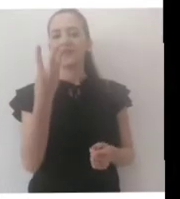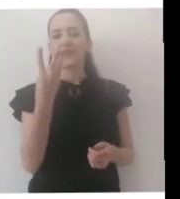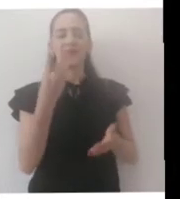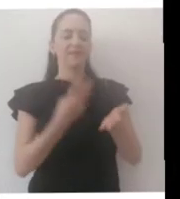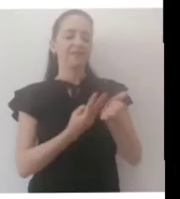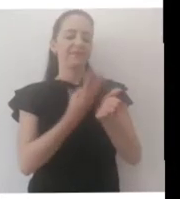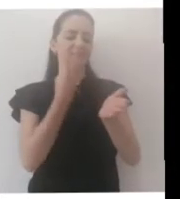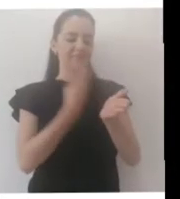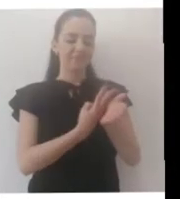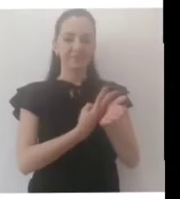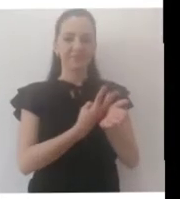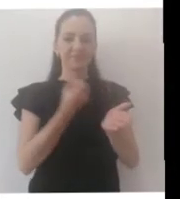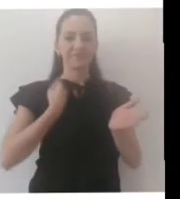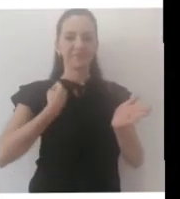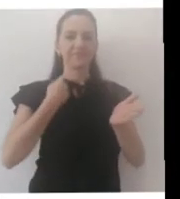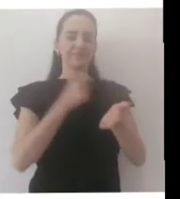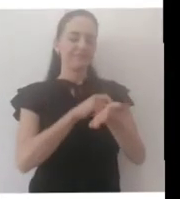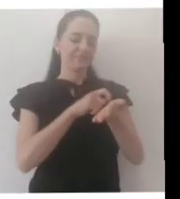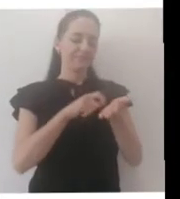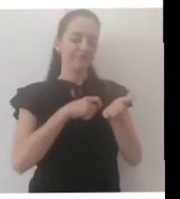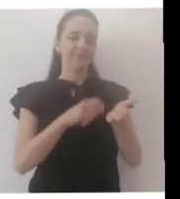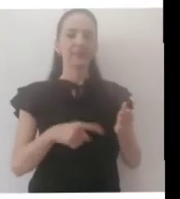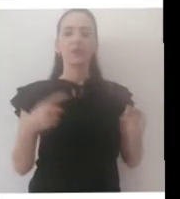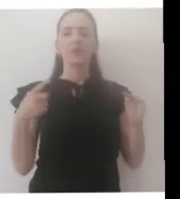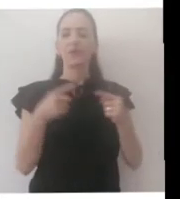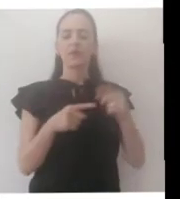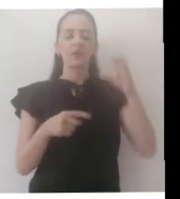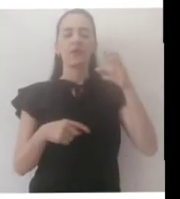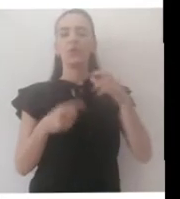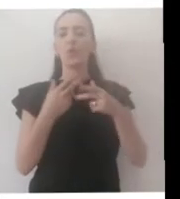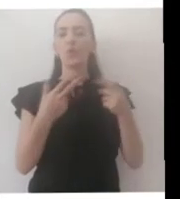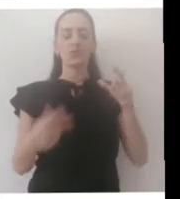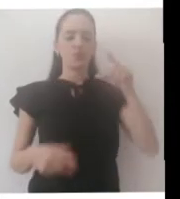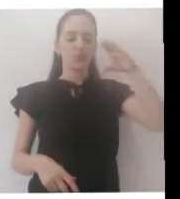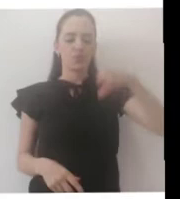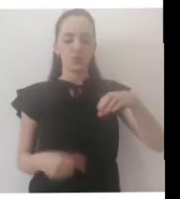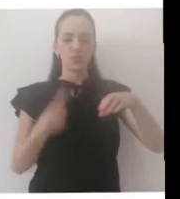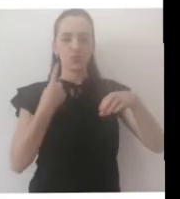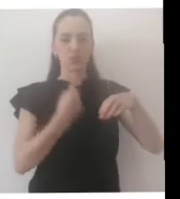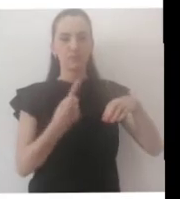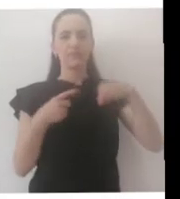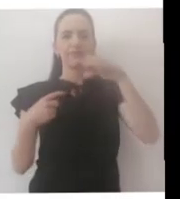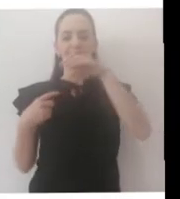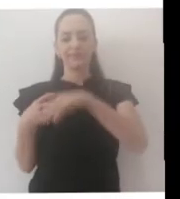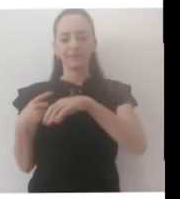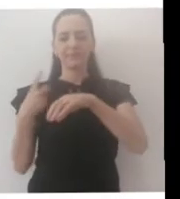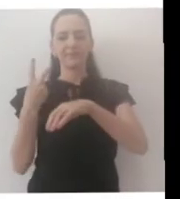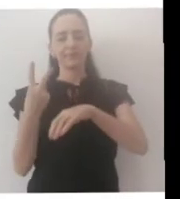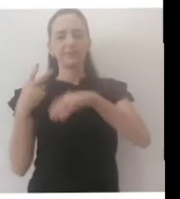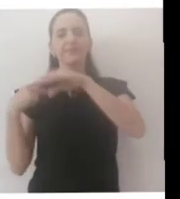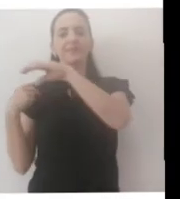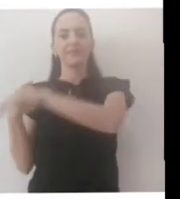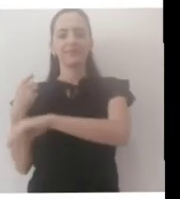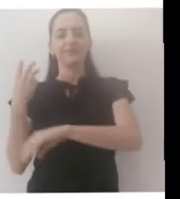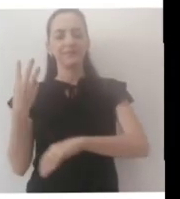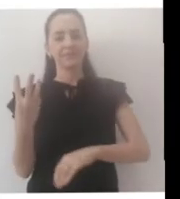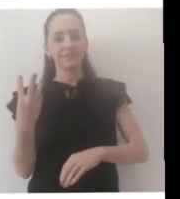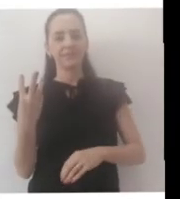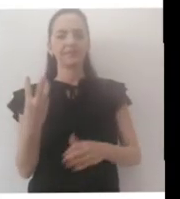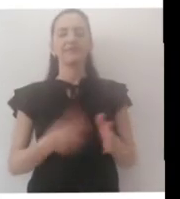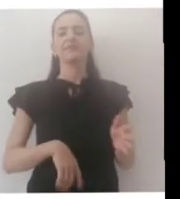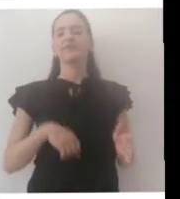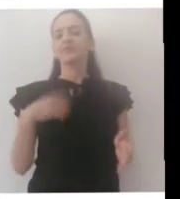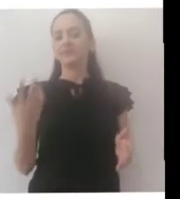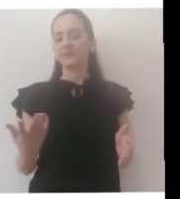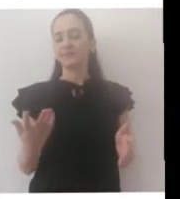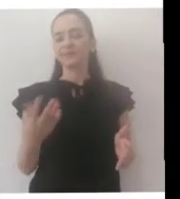isso daqui. Mas signo é o significado que aquele objeto tem na vida, que é saber que aqui é 1, 2, 3. É o